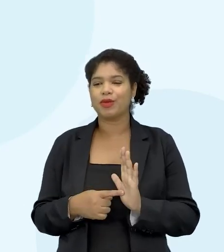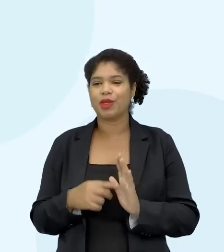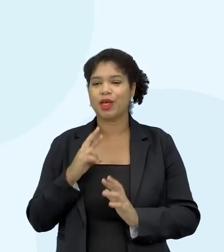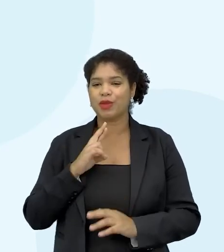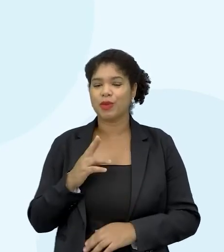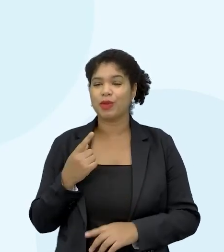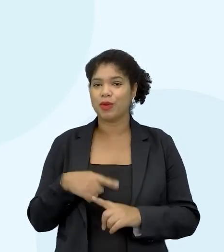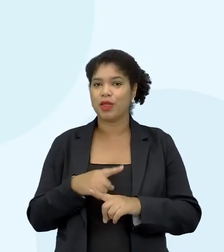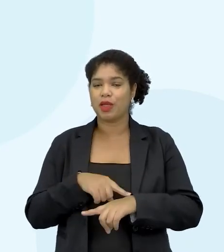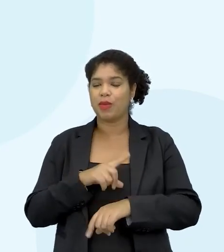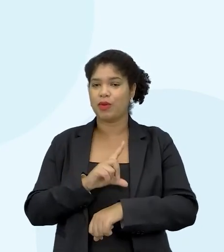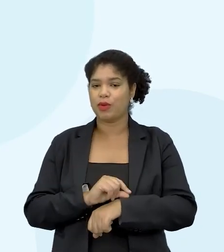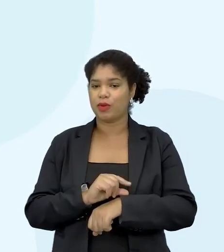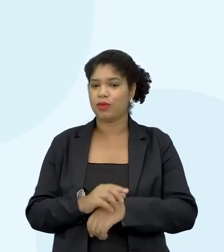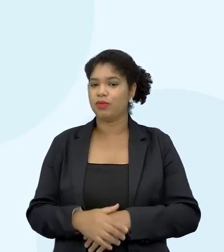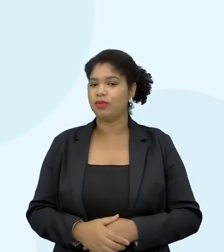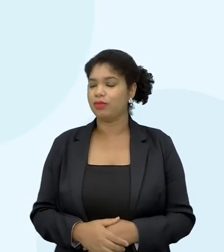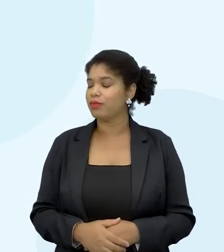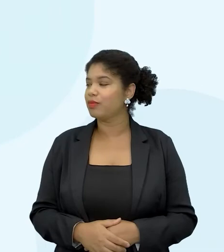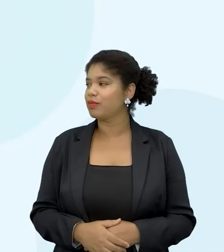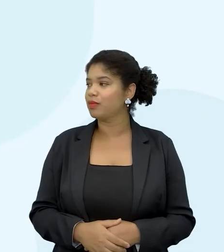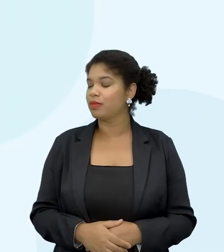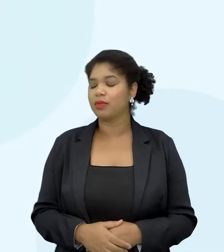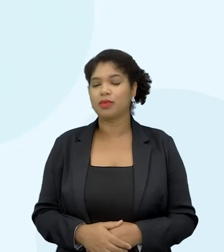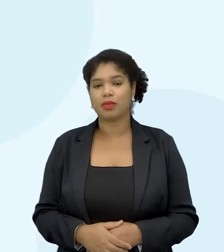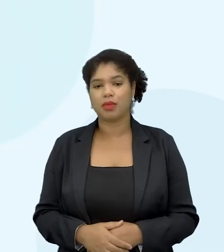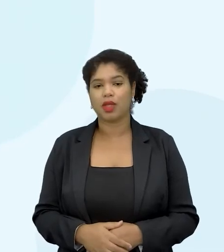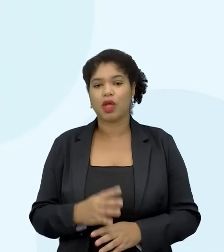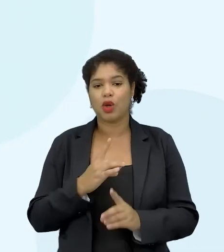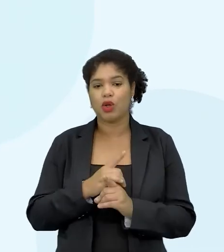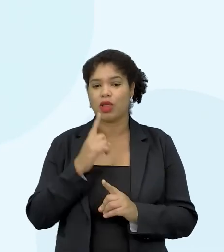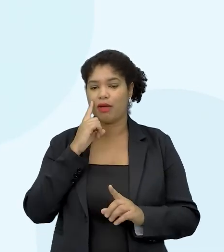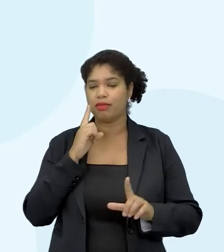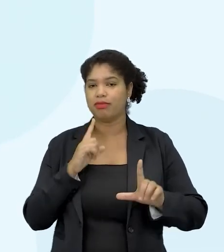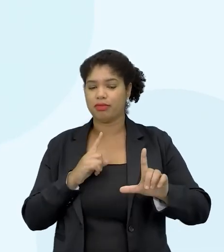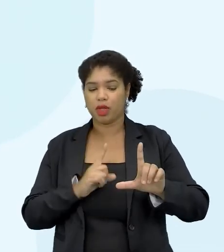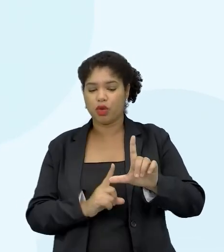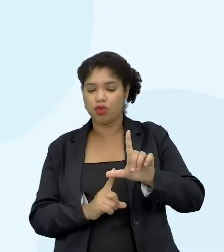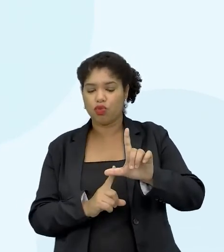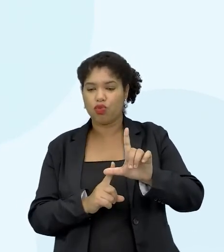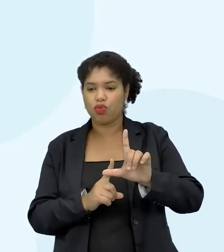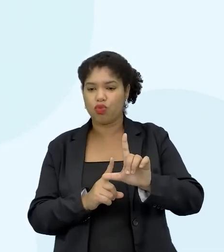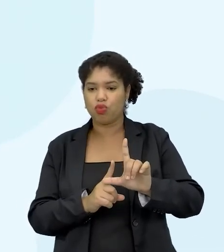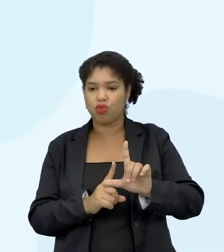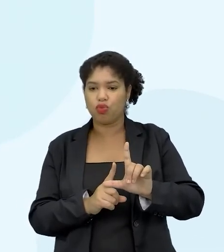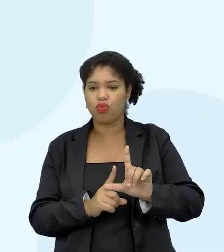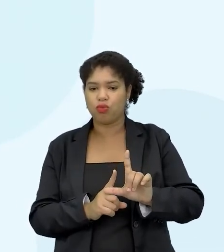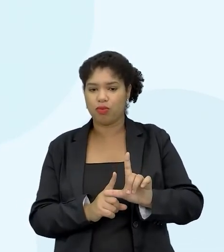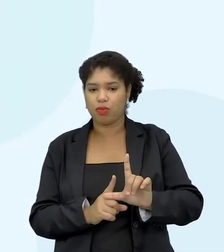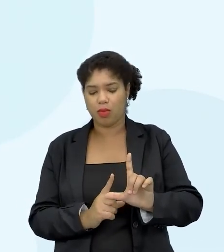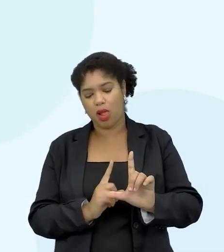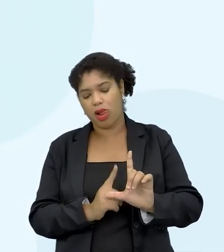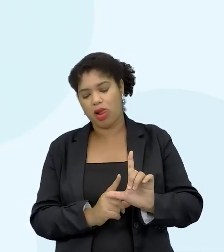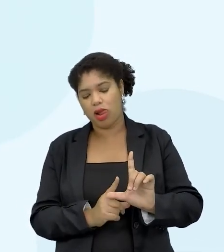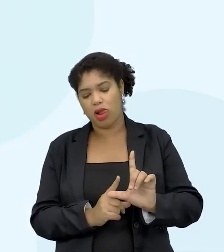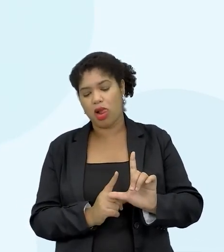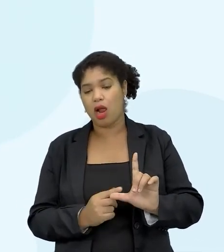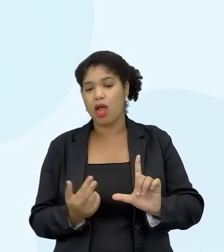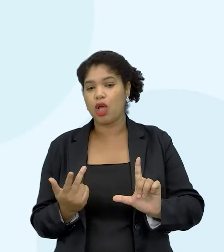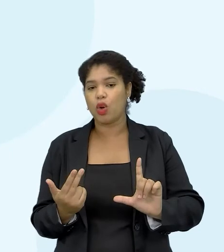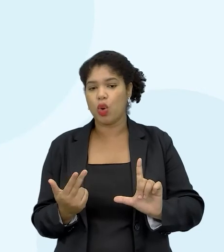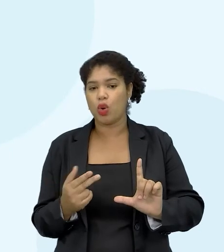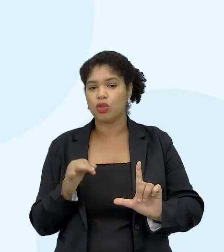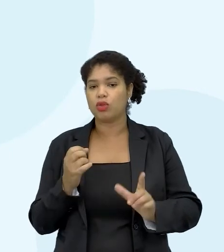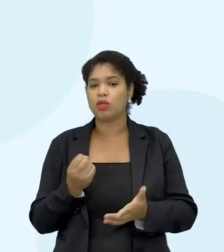está acabando. Então, para que a gente... Este é o ponto, ó, em que o número de camisetas, ele fica igual. Então, se